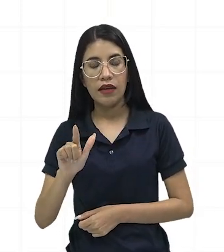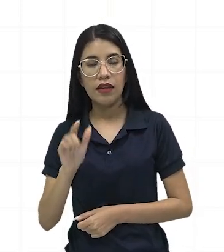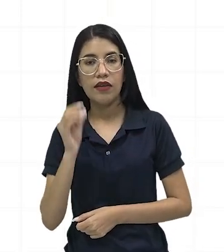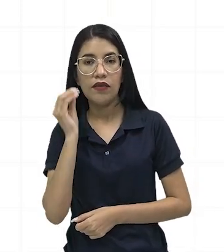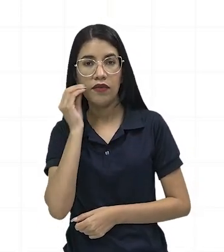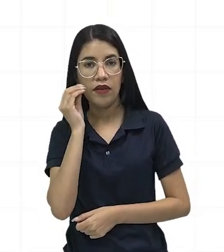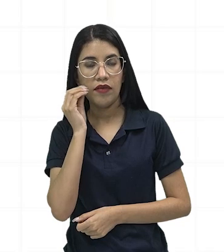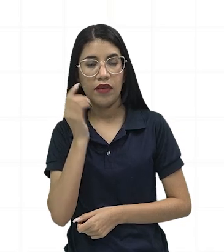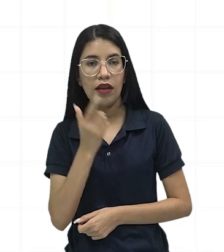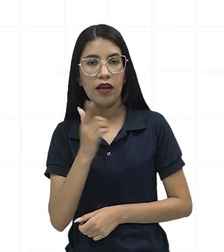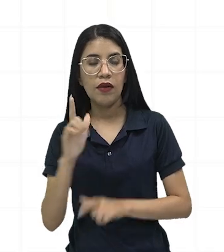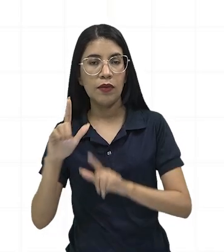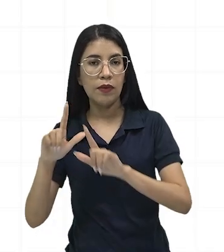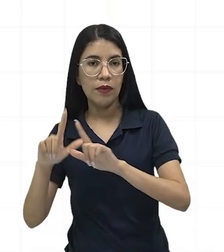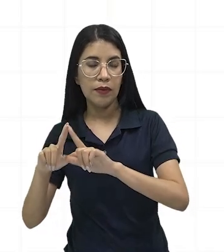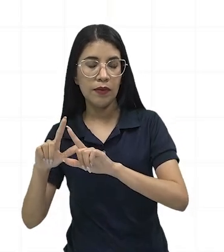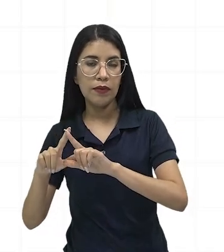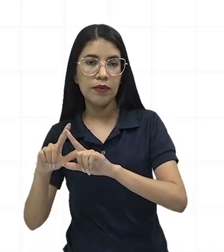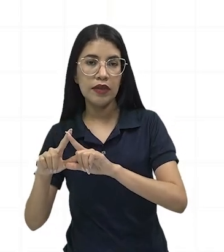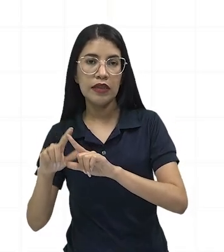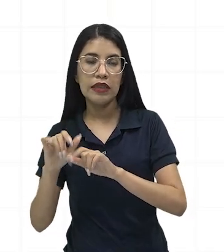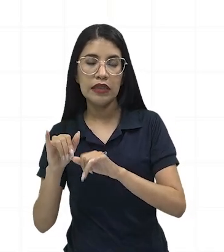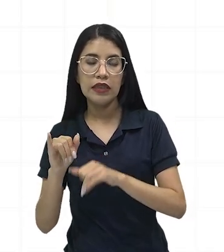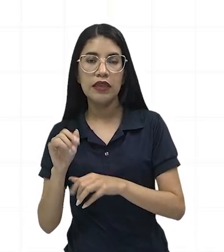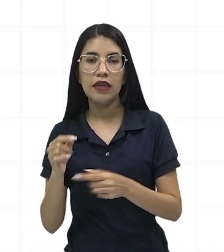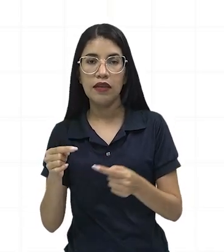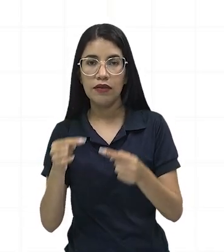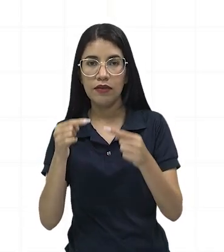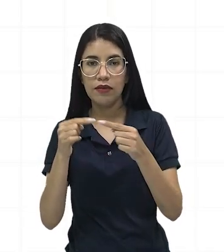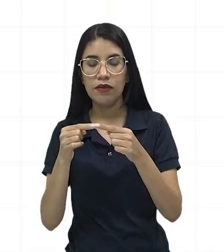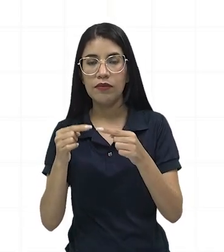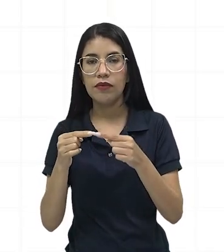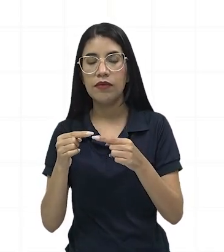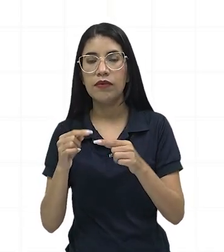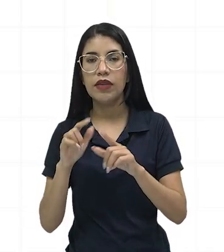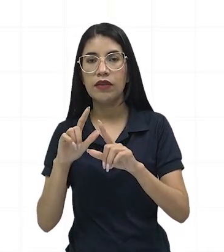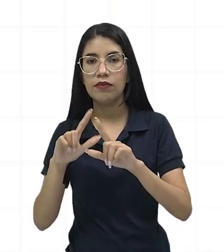verificar se nós conseguimos, então,